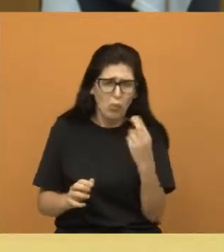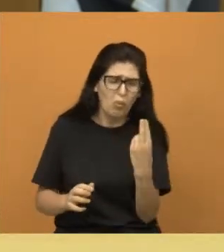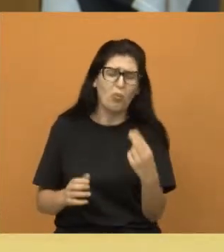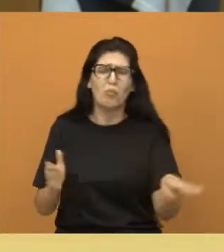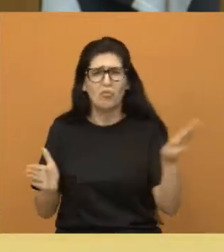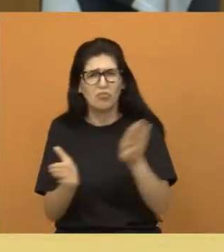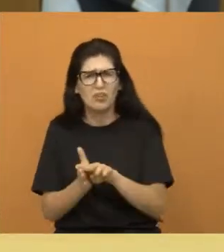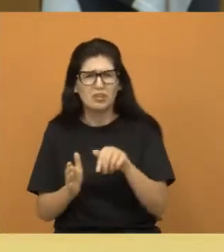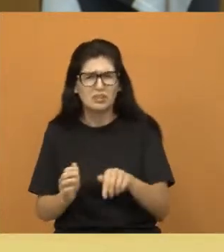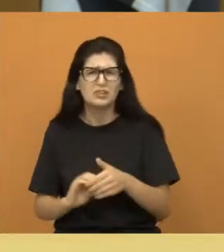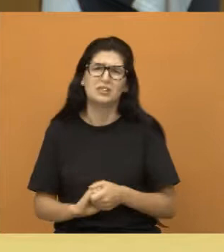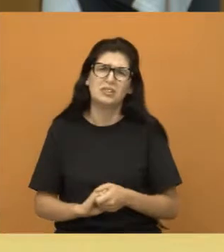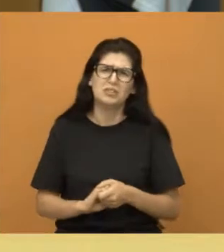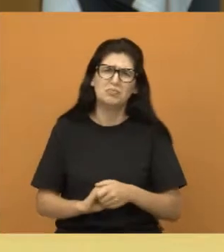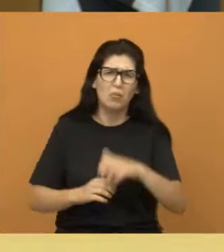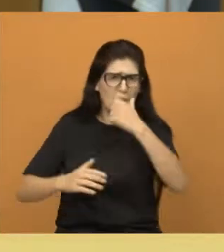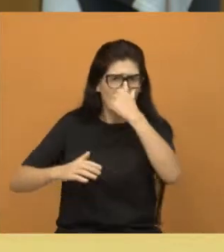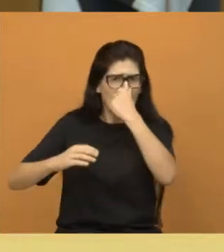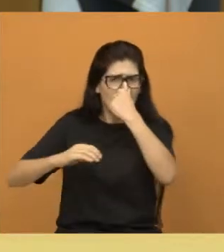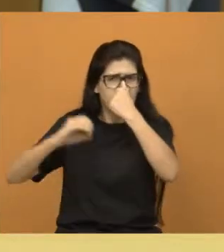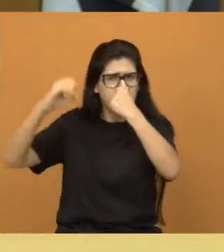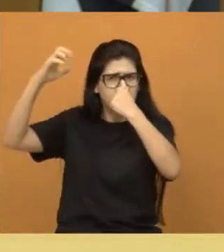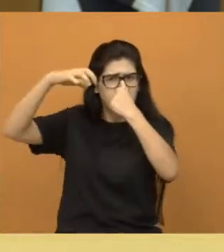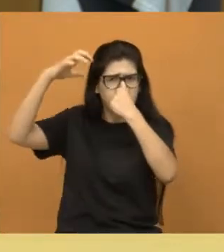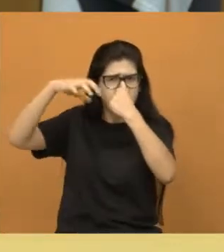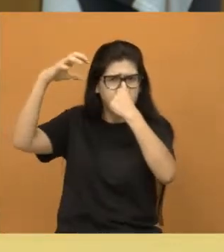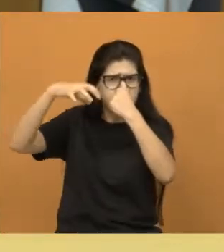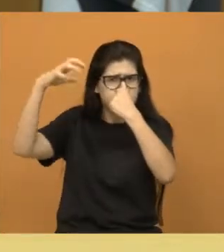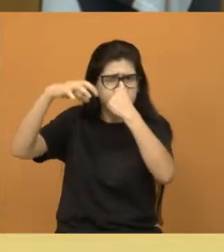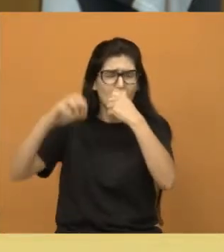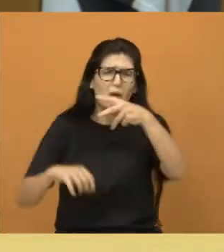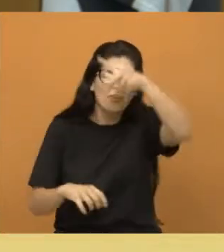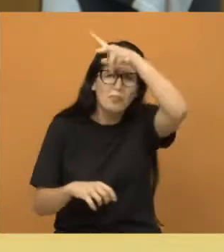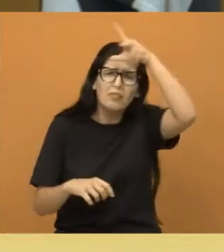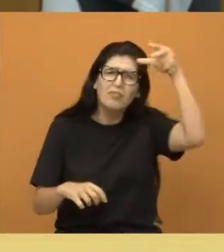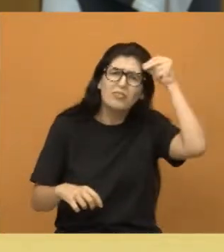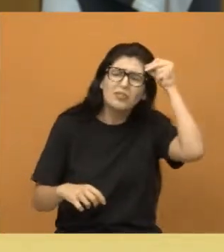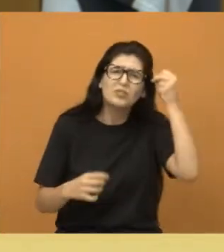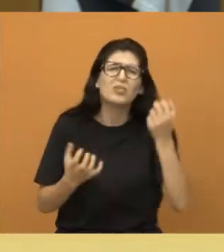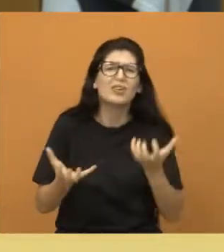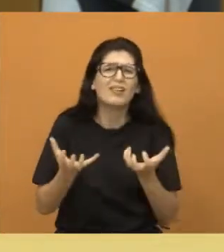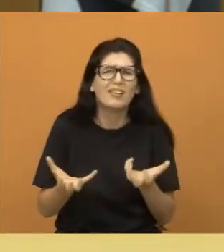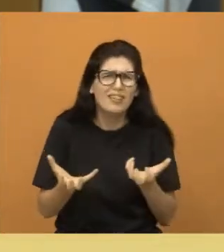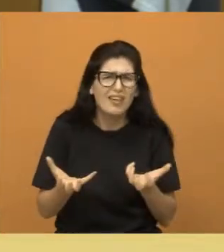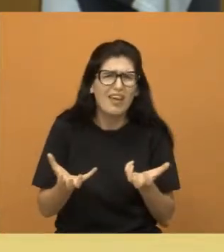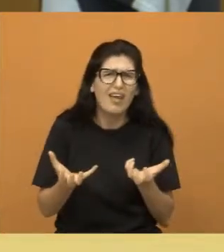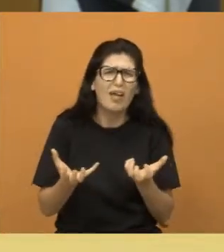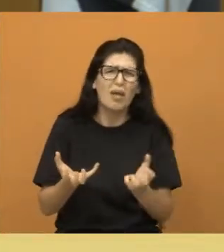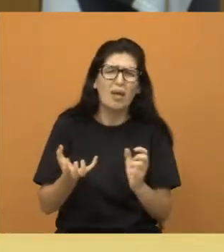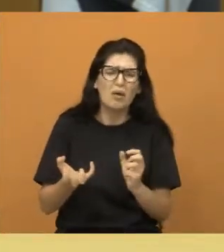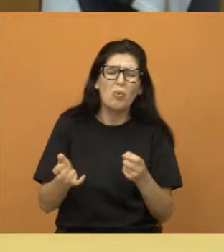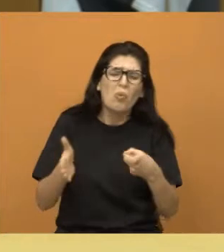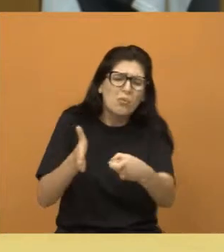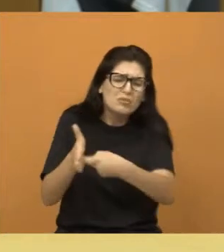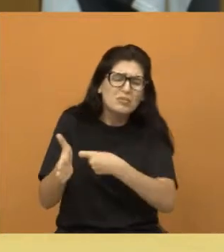situação difícil nessa inundação, e aí a prefeitura quer aumentar 28 cargos,